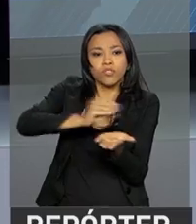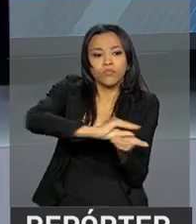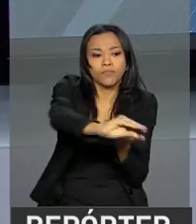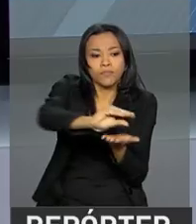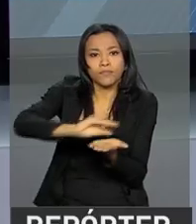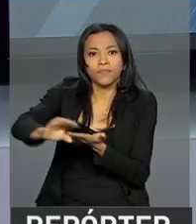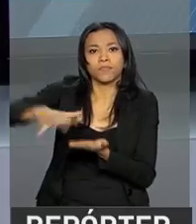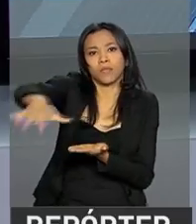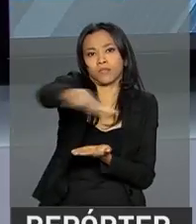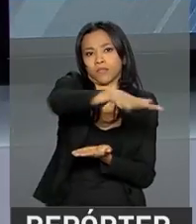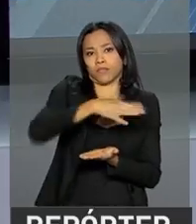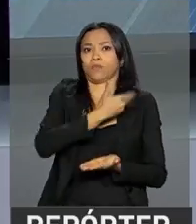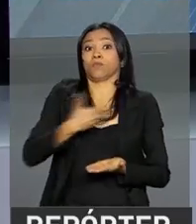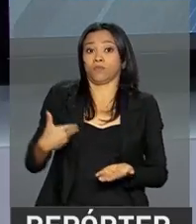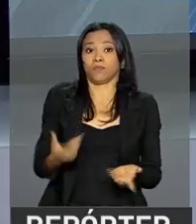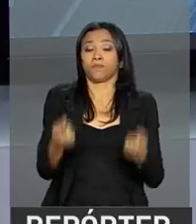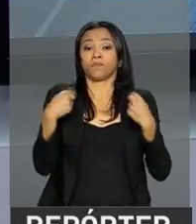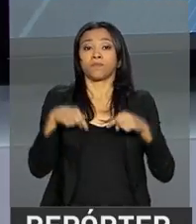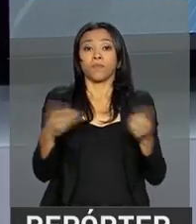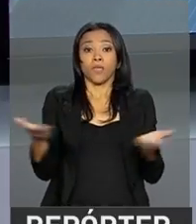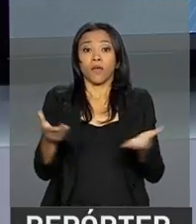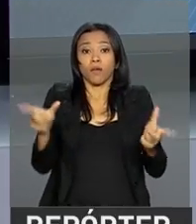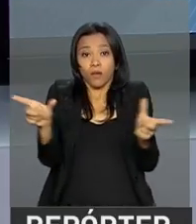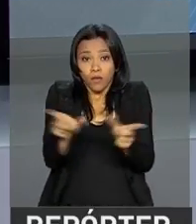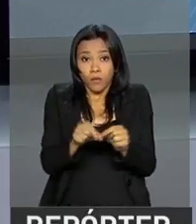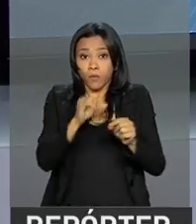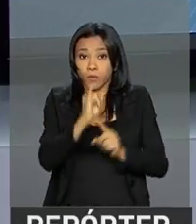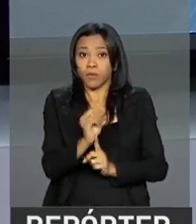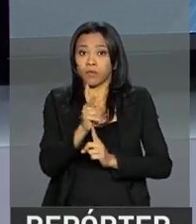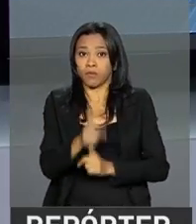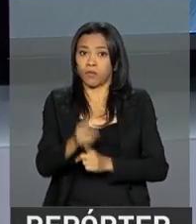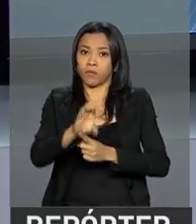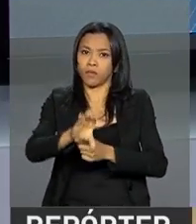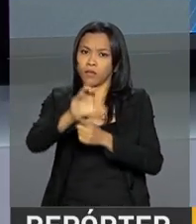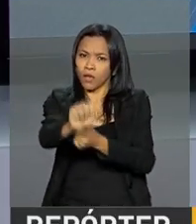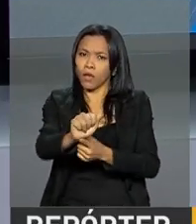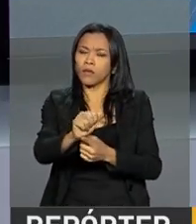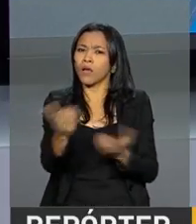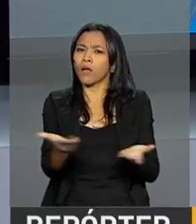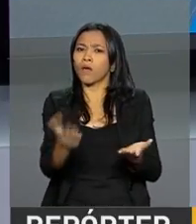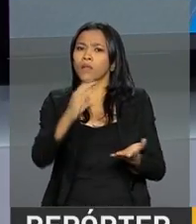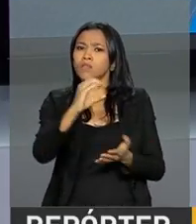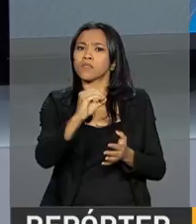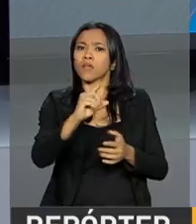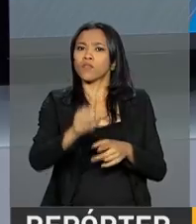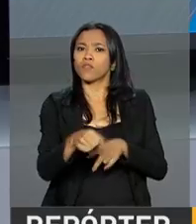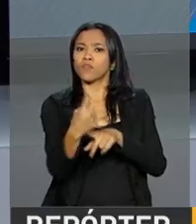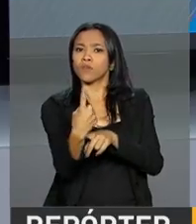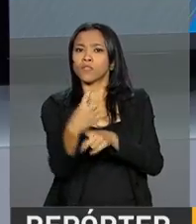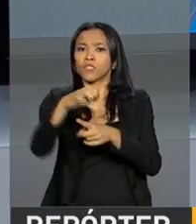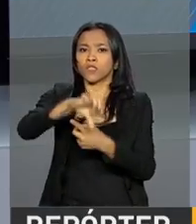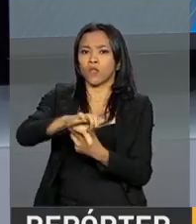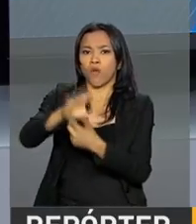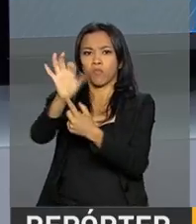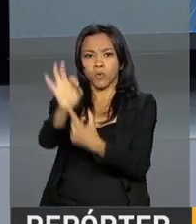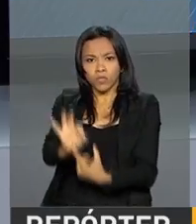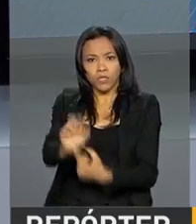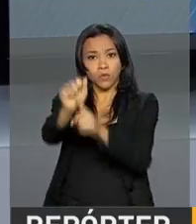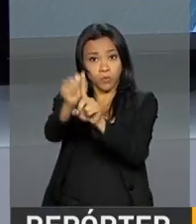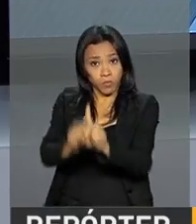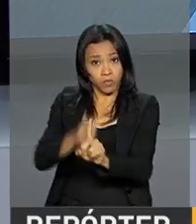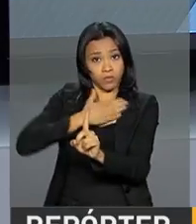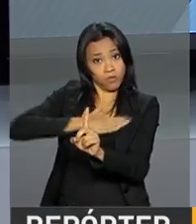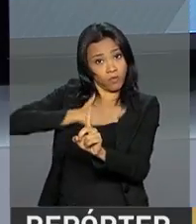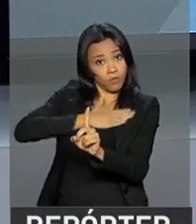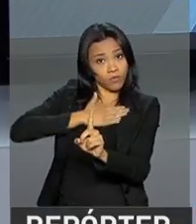e o índice de preços ao consumidor amplo ipca-15 ficou em 0,19 por cento no mês de agosto